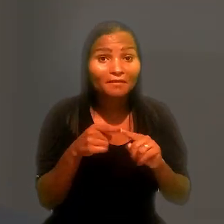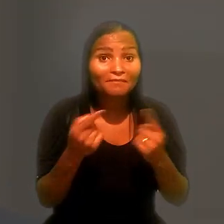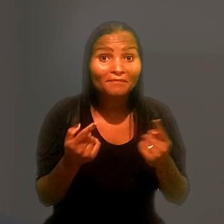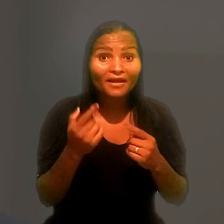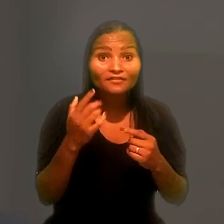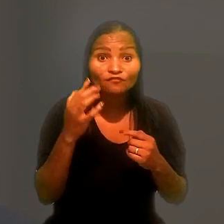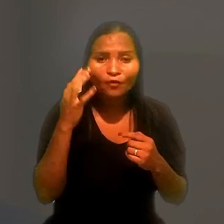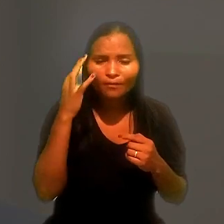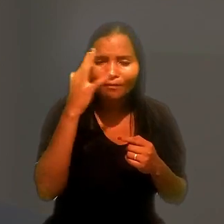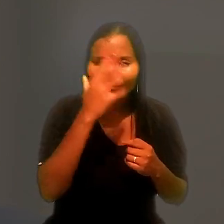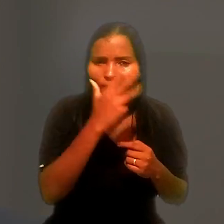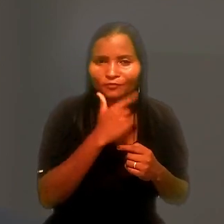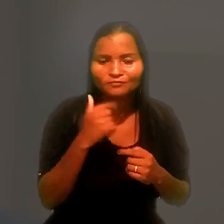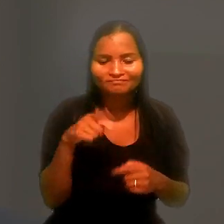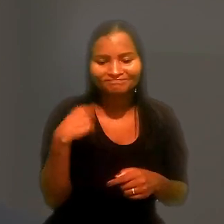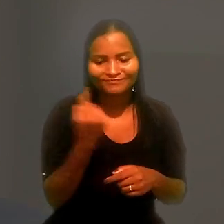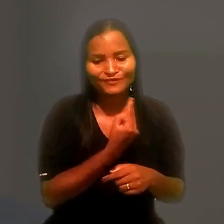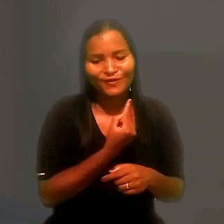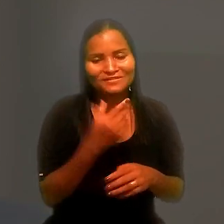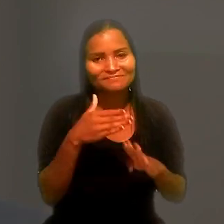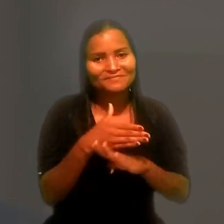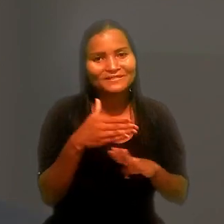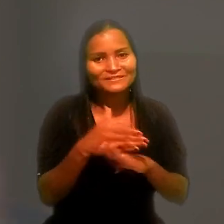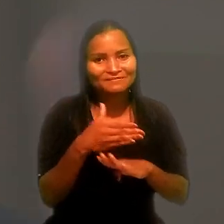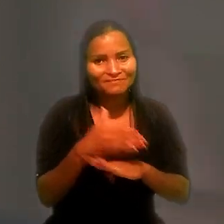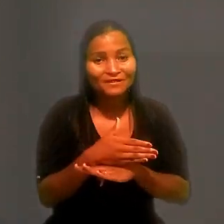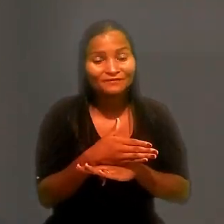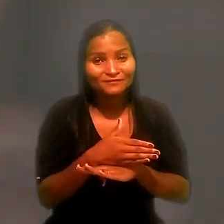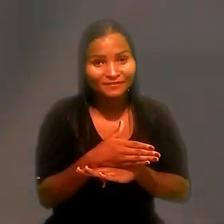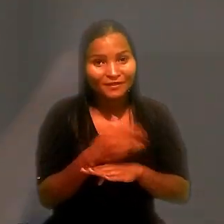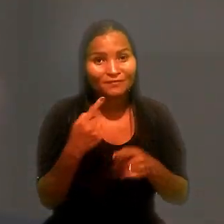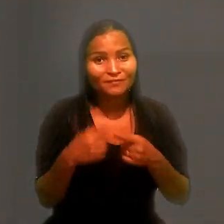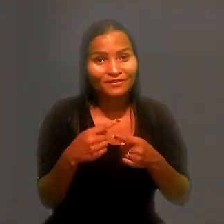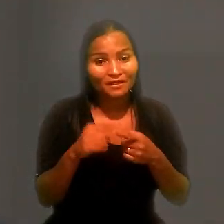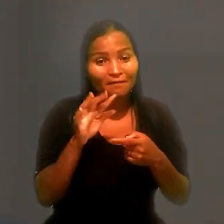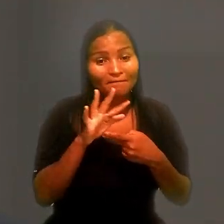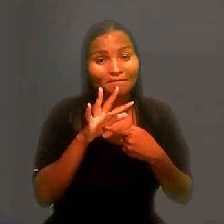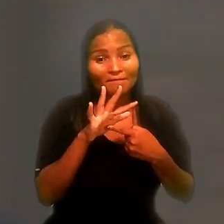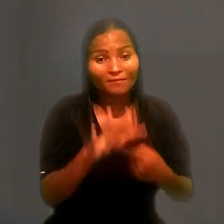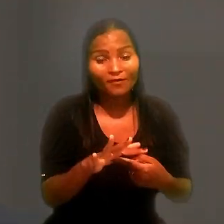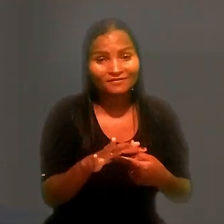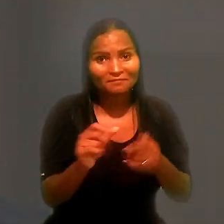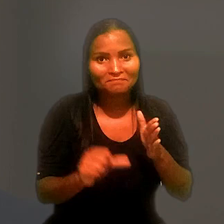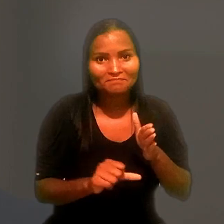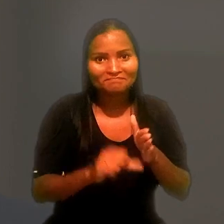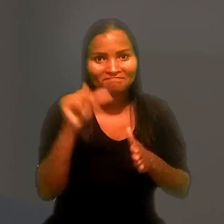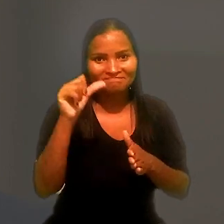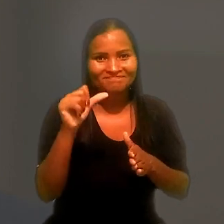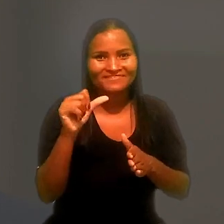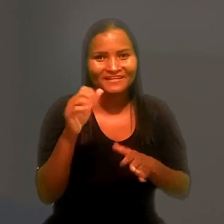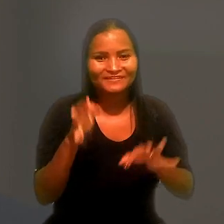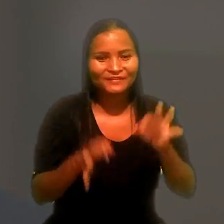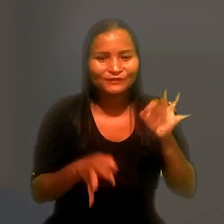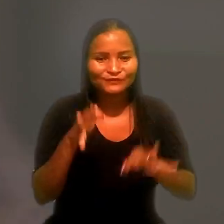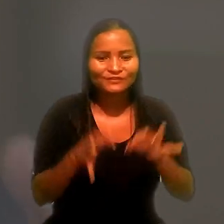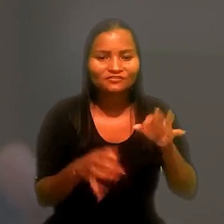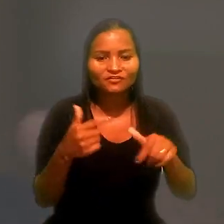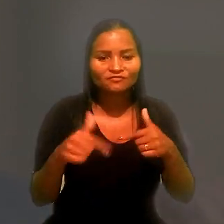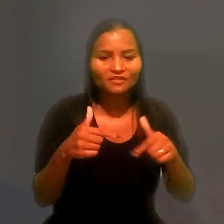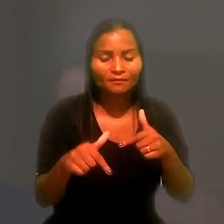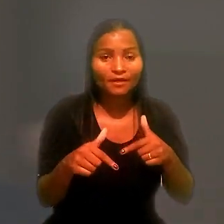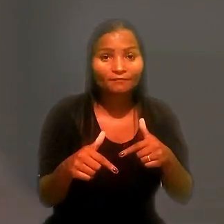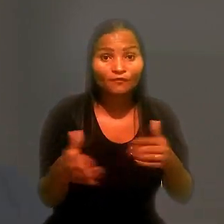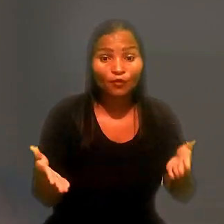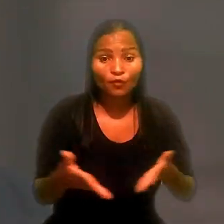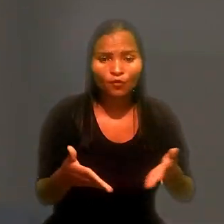muito bonito nós termos participado disso. Primeiro, isso revela o pioneirismo da Justiça do Trabalho. Hoje,